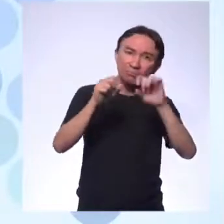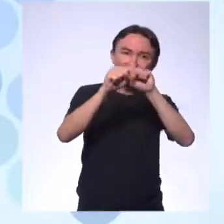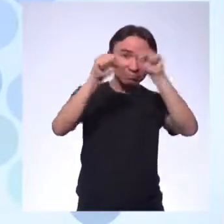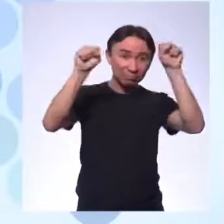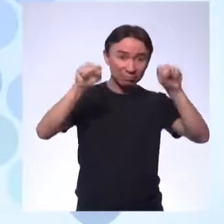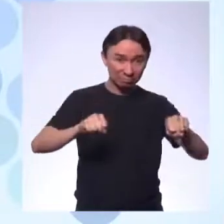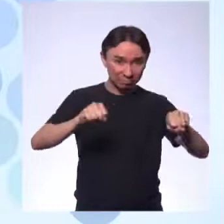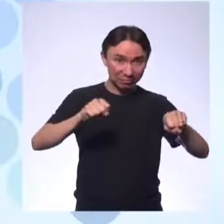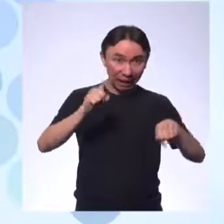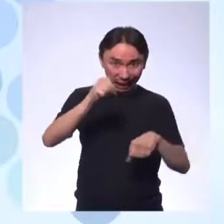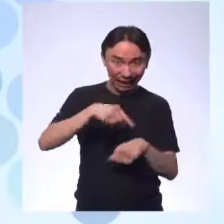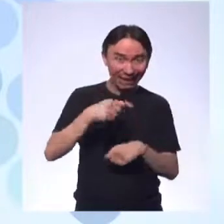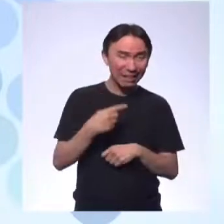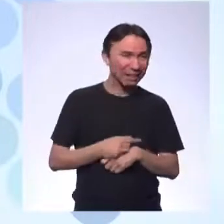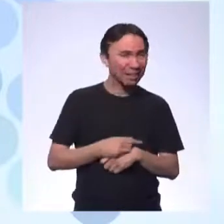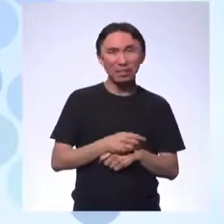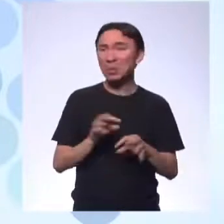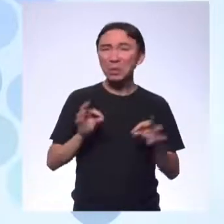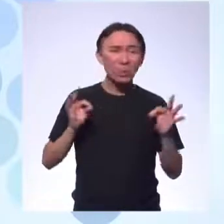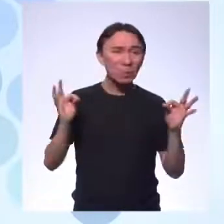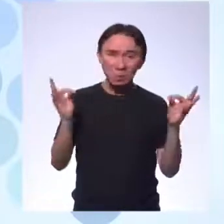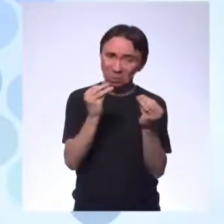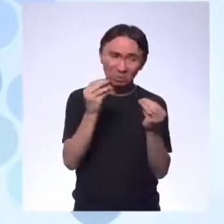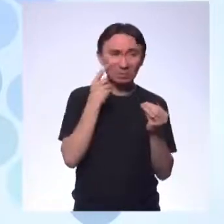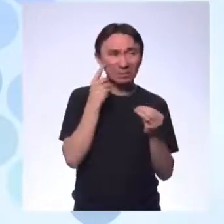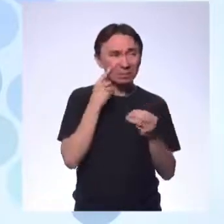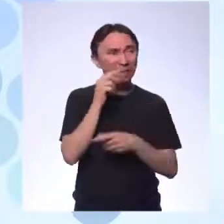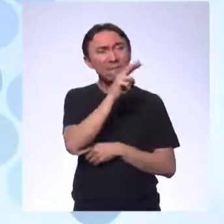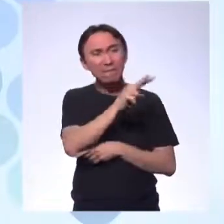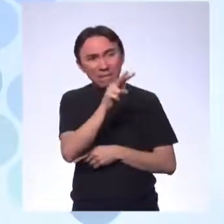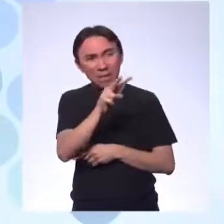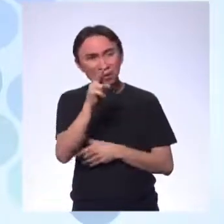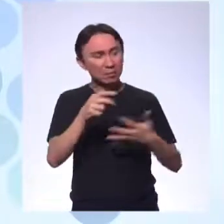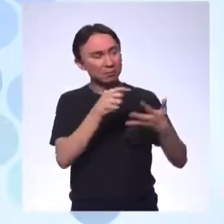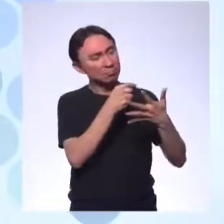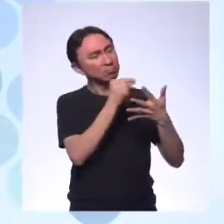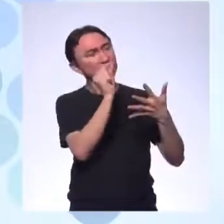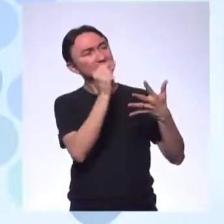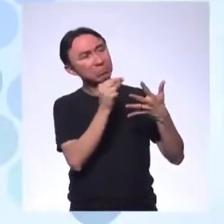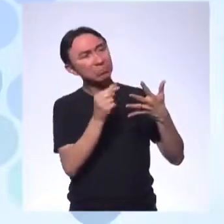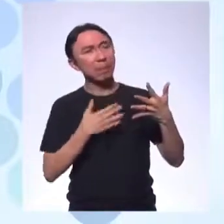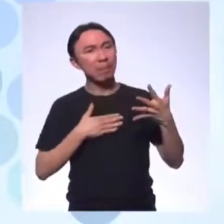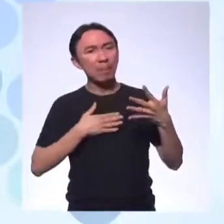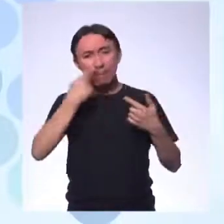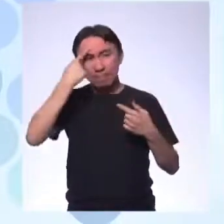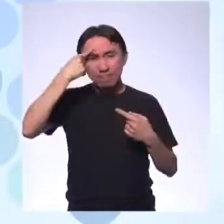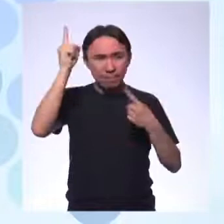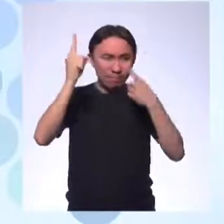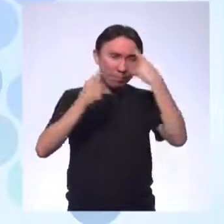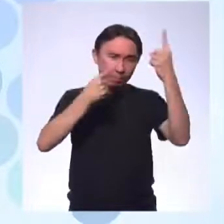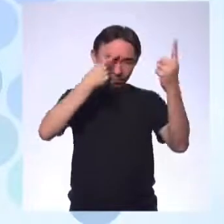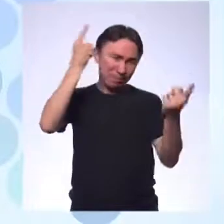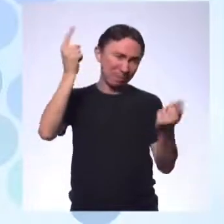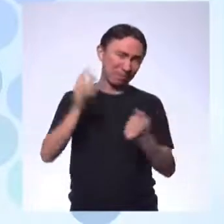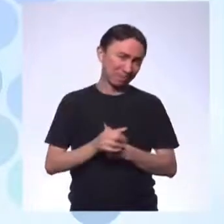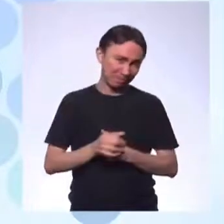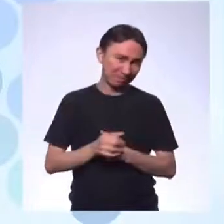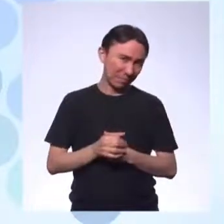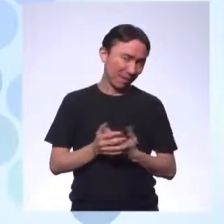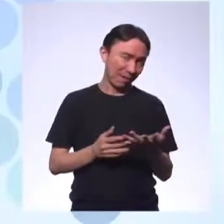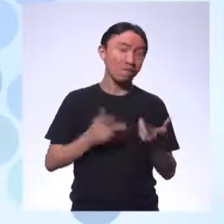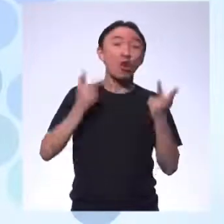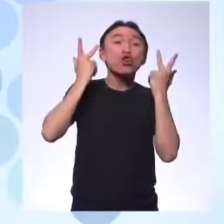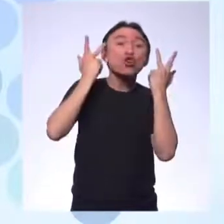surgindo ali, né, selecionando os critérios que vai utilizar. Né? Então, quando a gente fala nesses sistemas